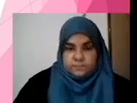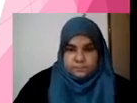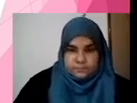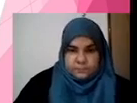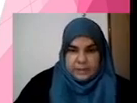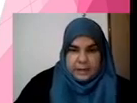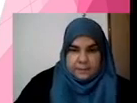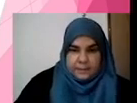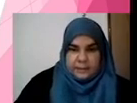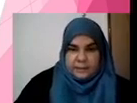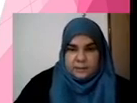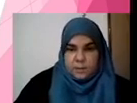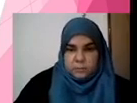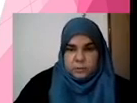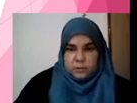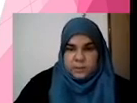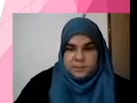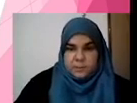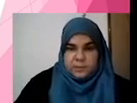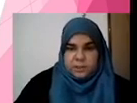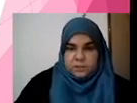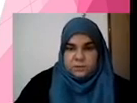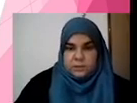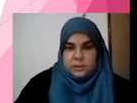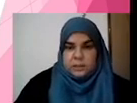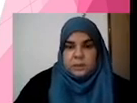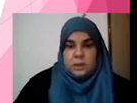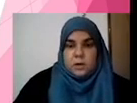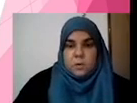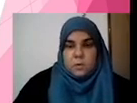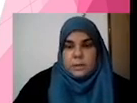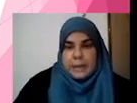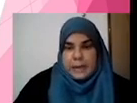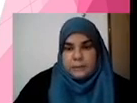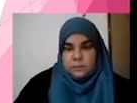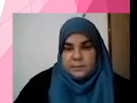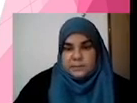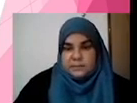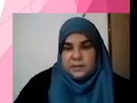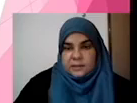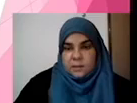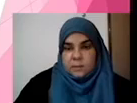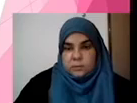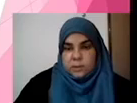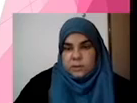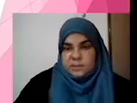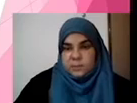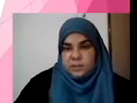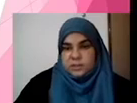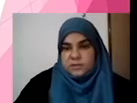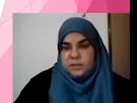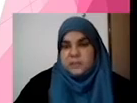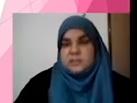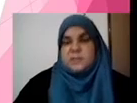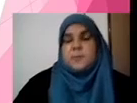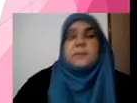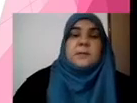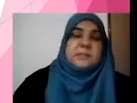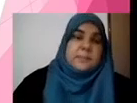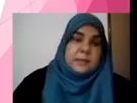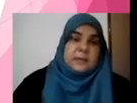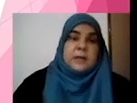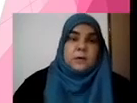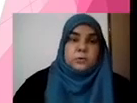lado AB tem uma altura correspondente vindo aqui. O lado BC tem uma altura correspondente vindo aqui. Vocês